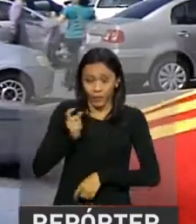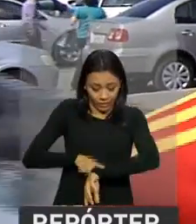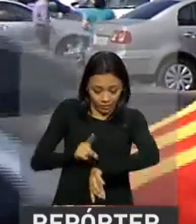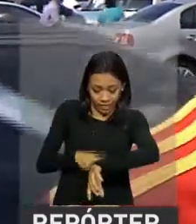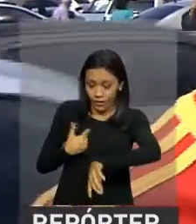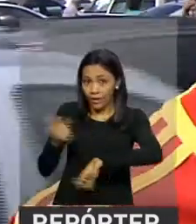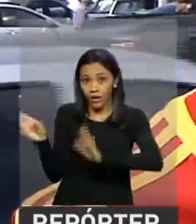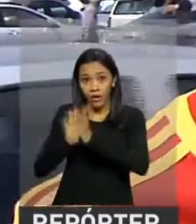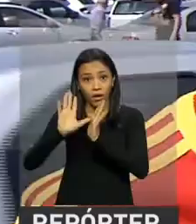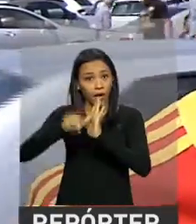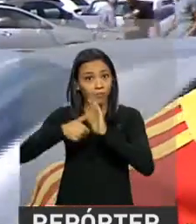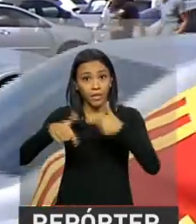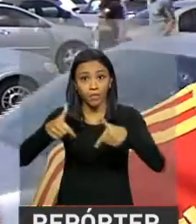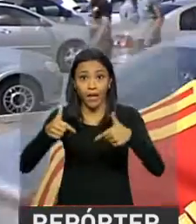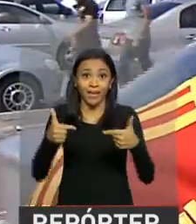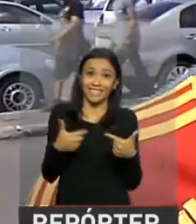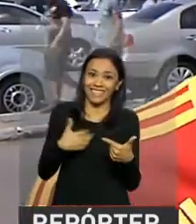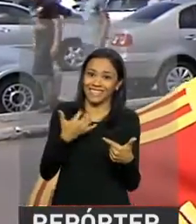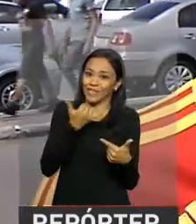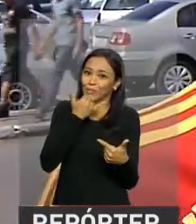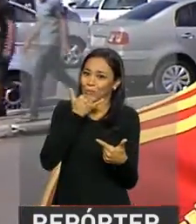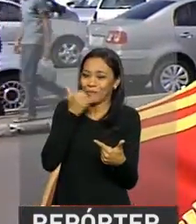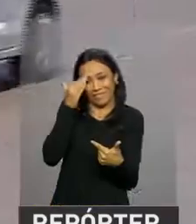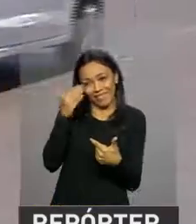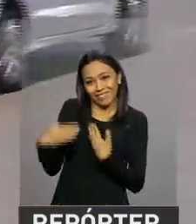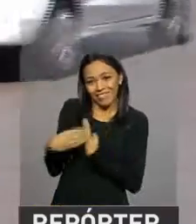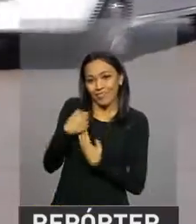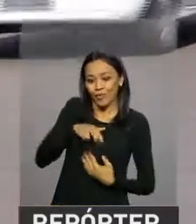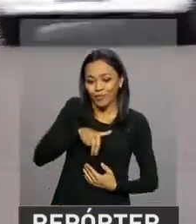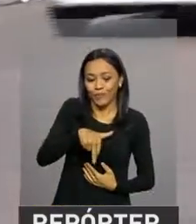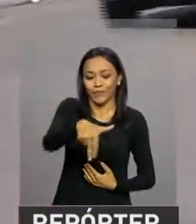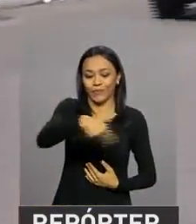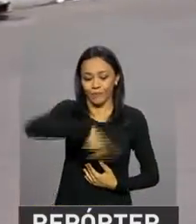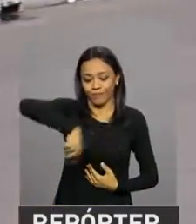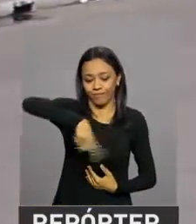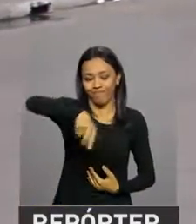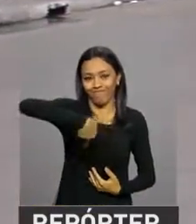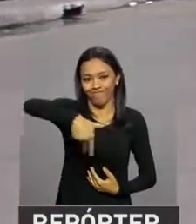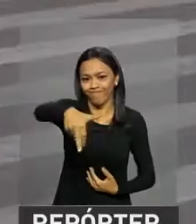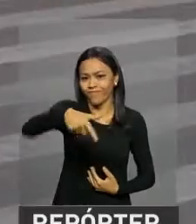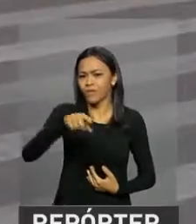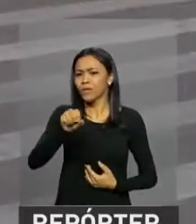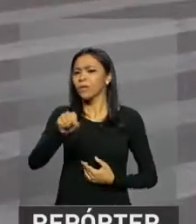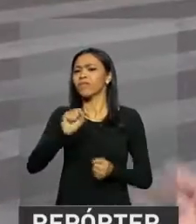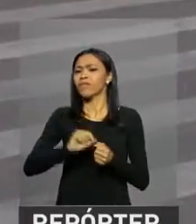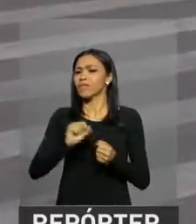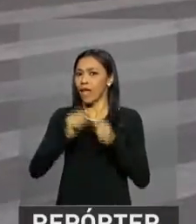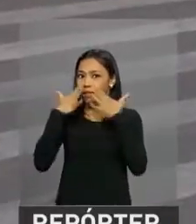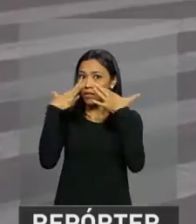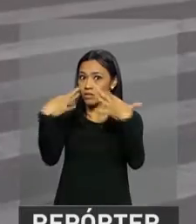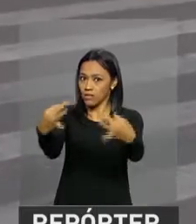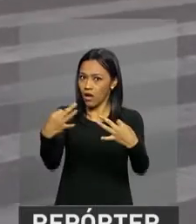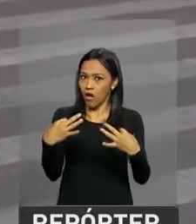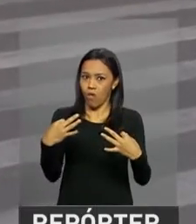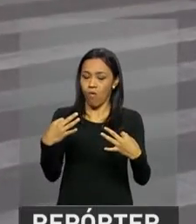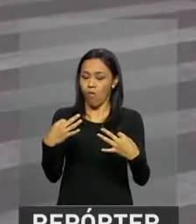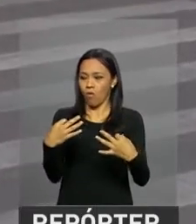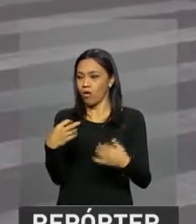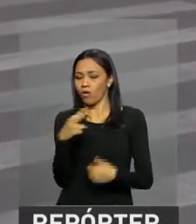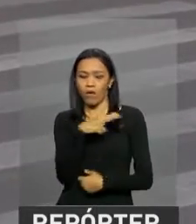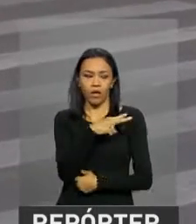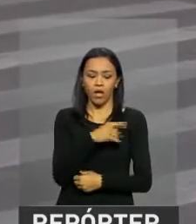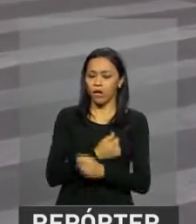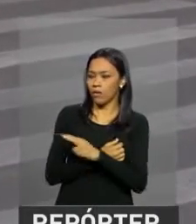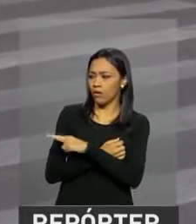voltar ao trabalho, mas agora eu vou pegar a dica e vou atravessar lá. O que faz para cumprir a legislação? Eu presto atenção na hora de atravessar,